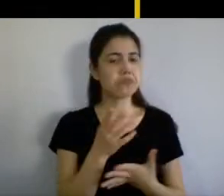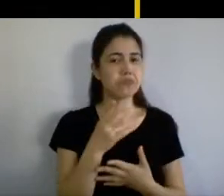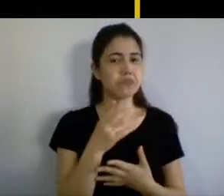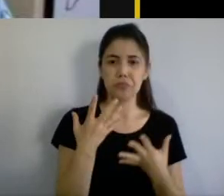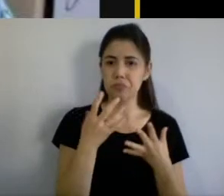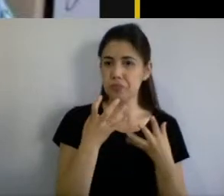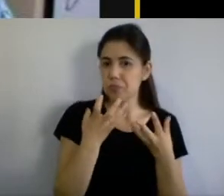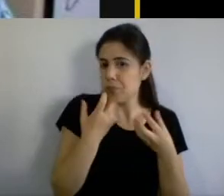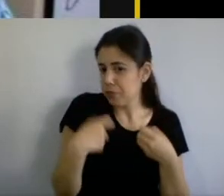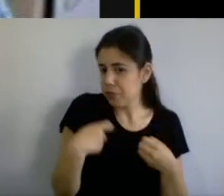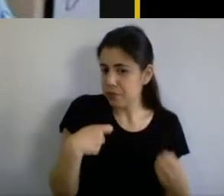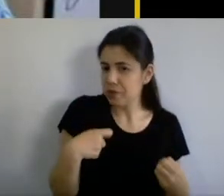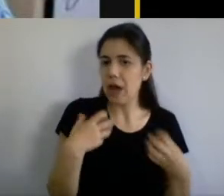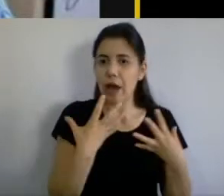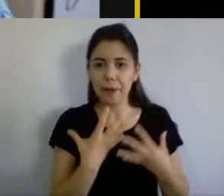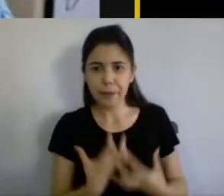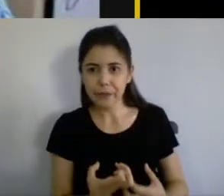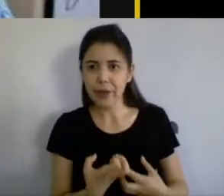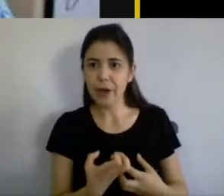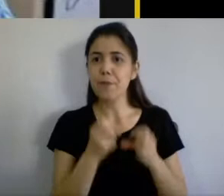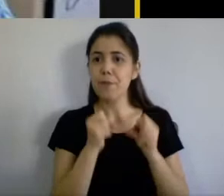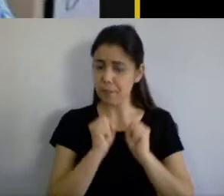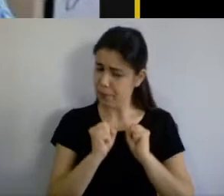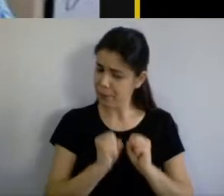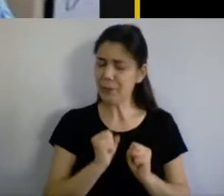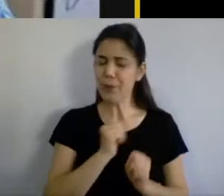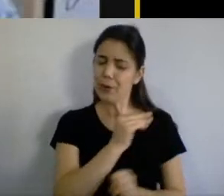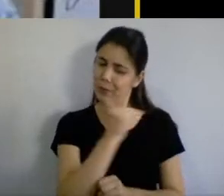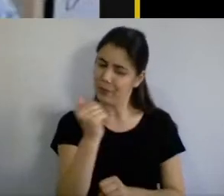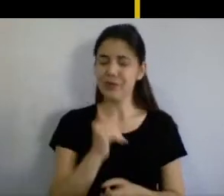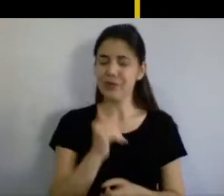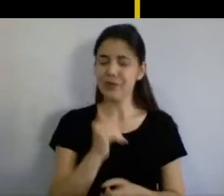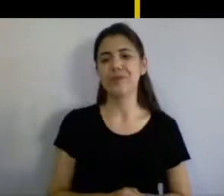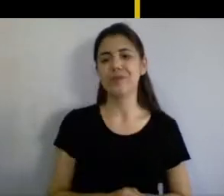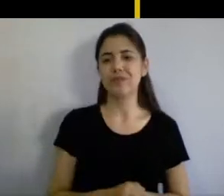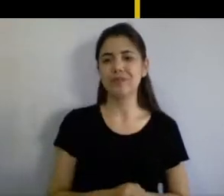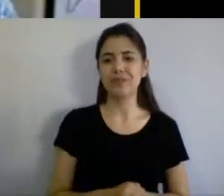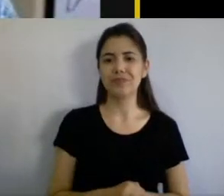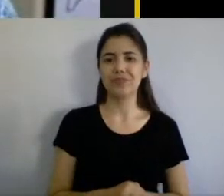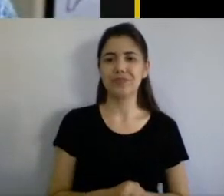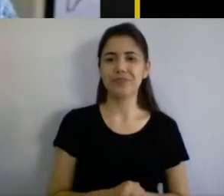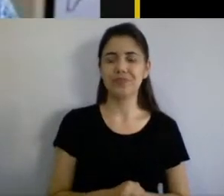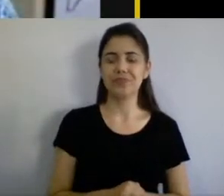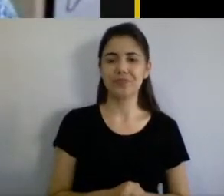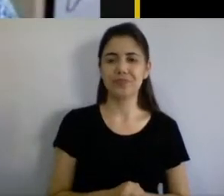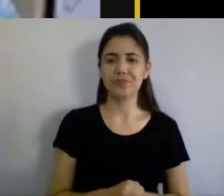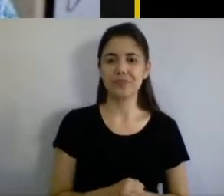contem comigo. Quando quiserem, precisarem, qualquer momento, pode estar aqui.